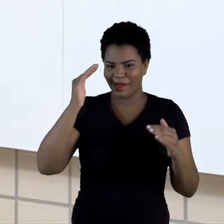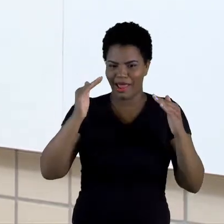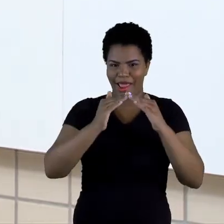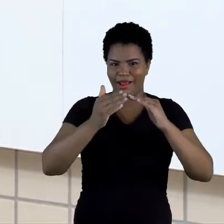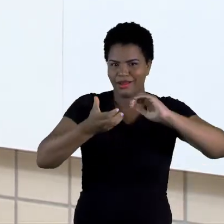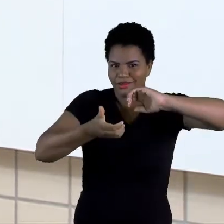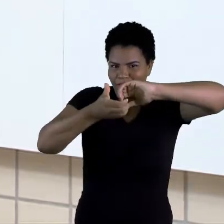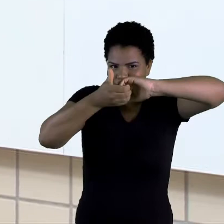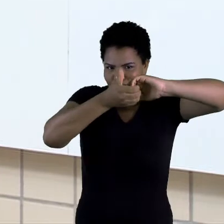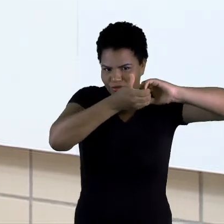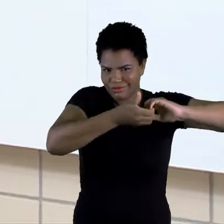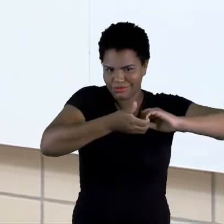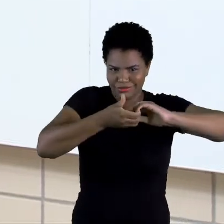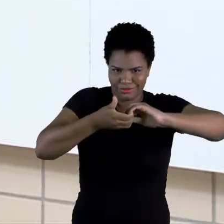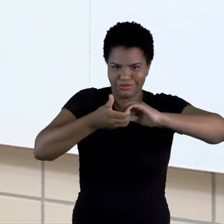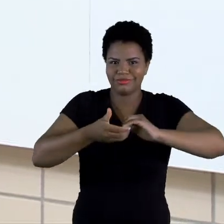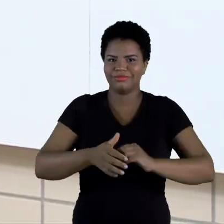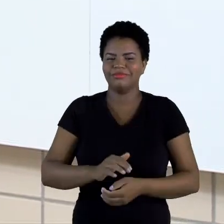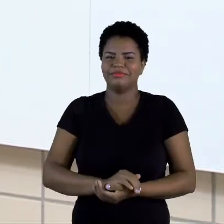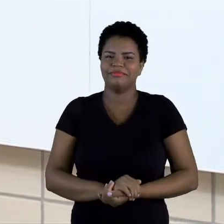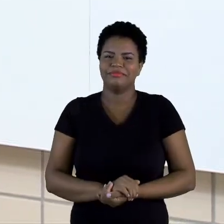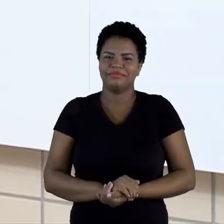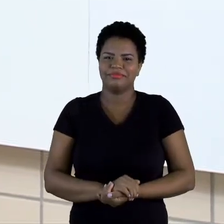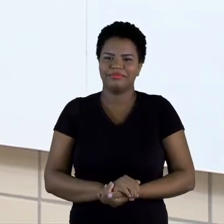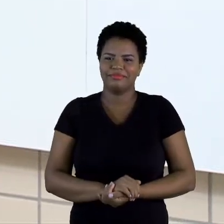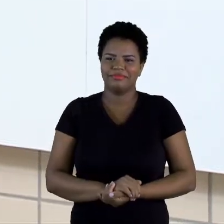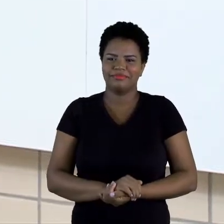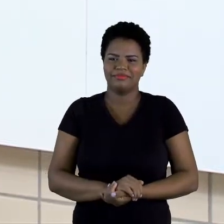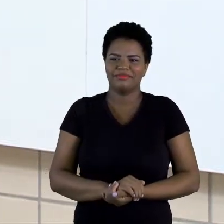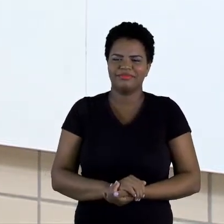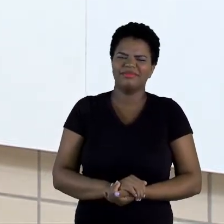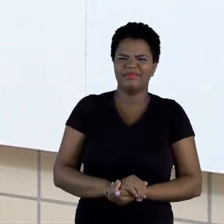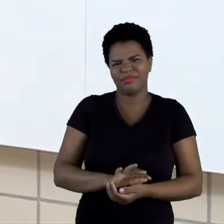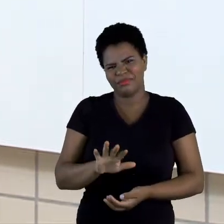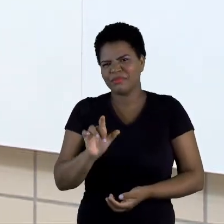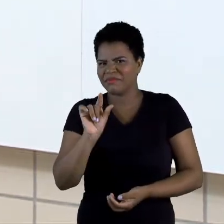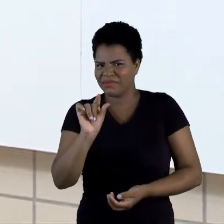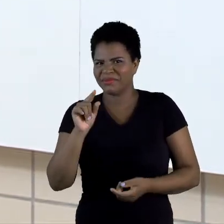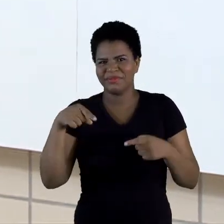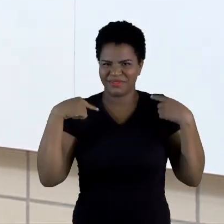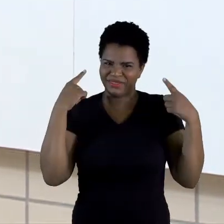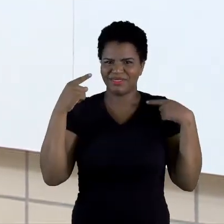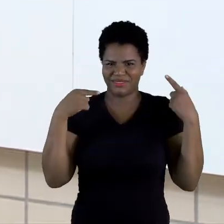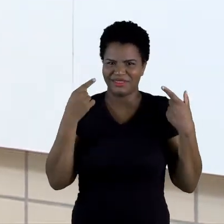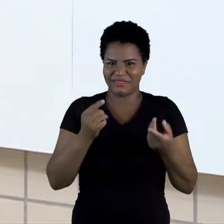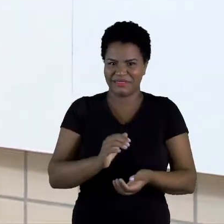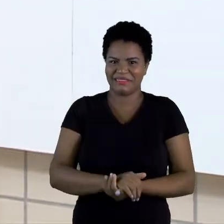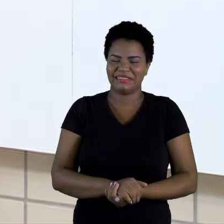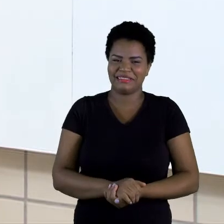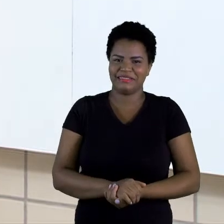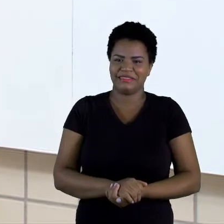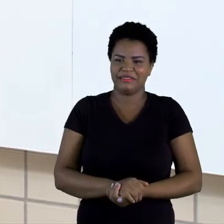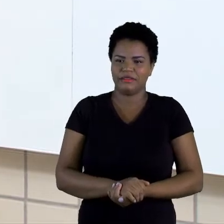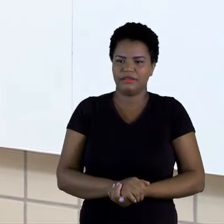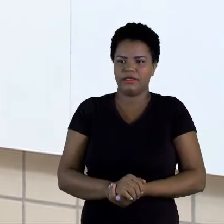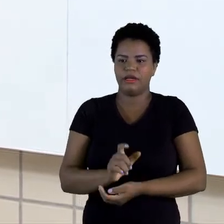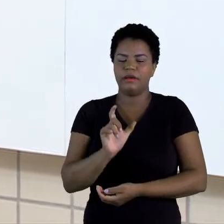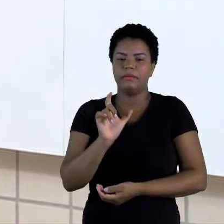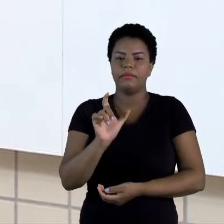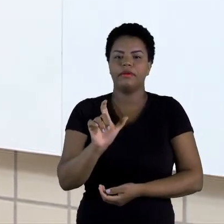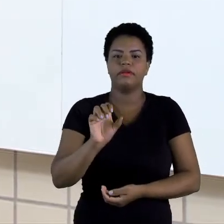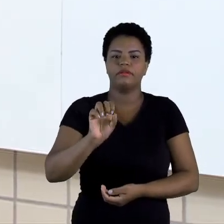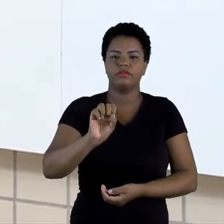casa. Tá ficando meio tortinho, né? Nós vamos colocar a palavra